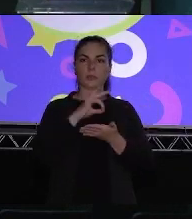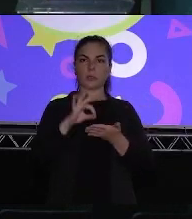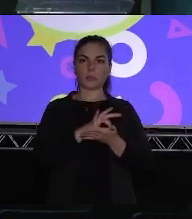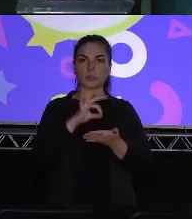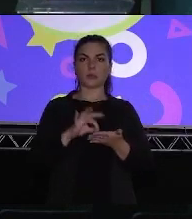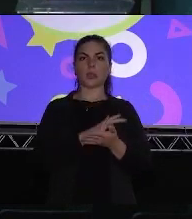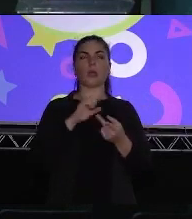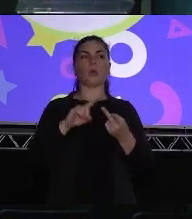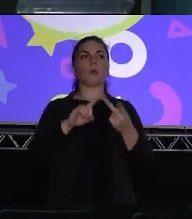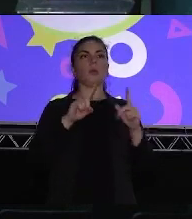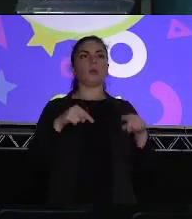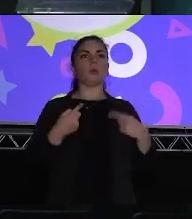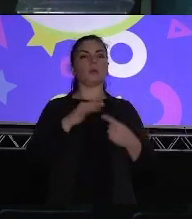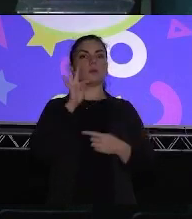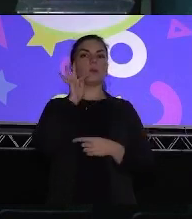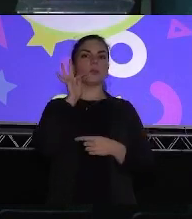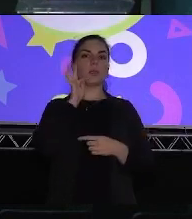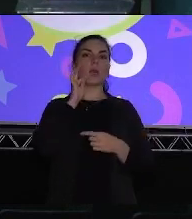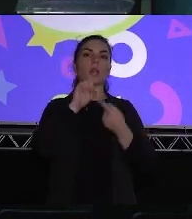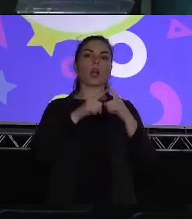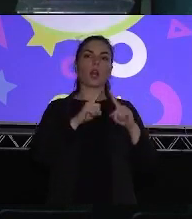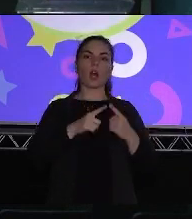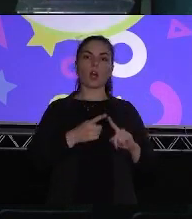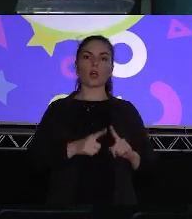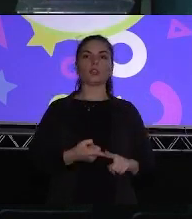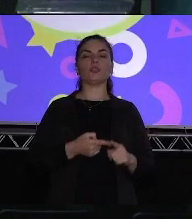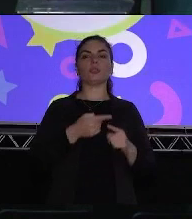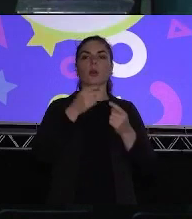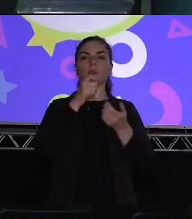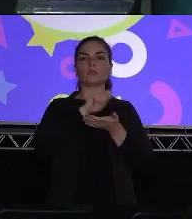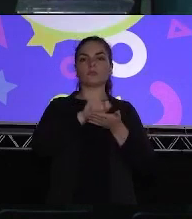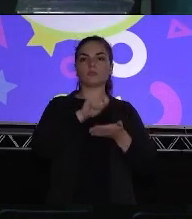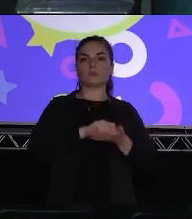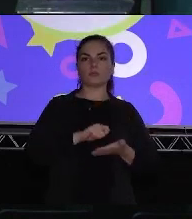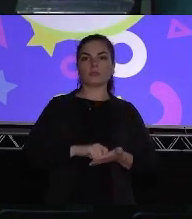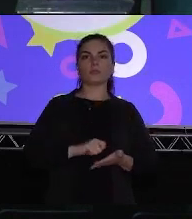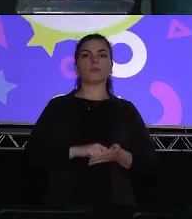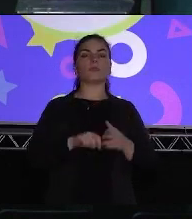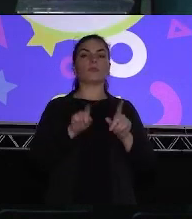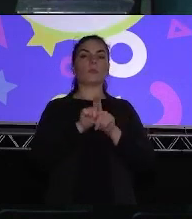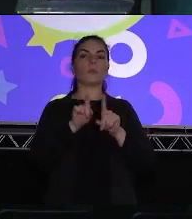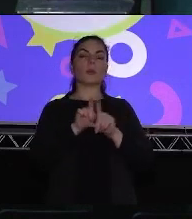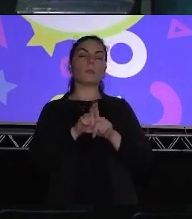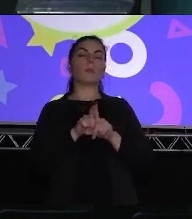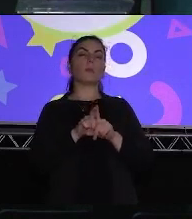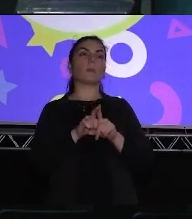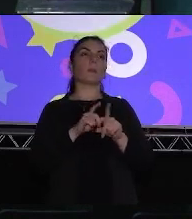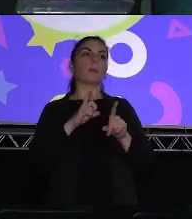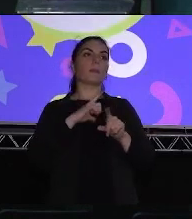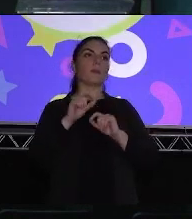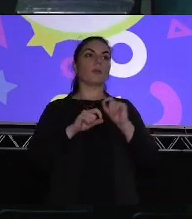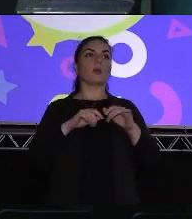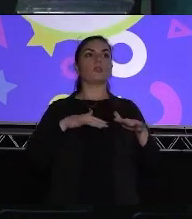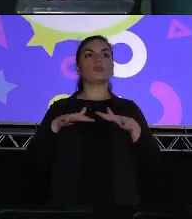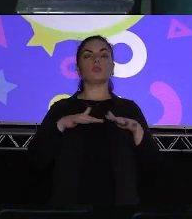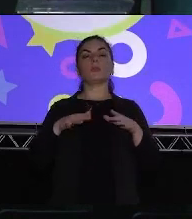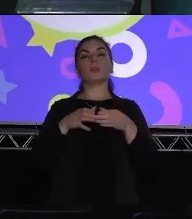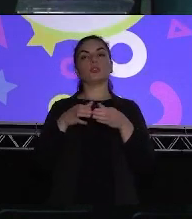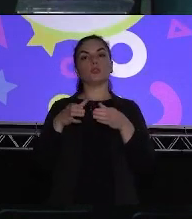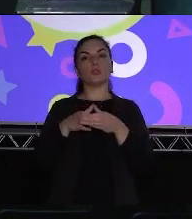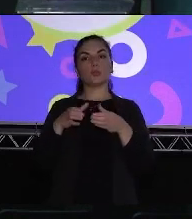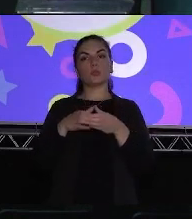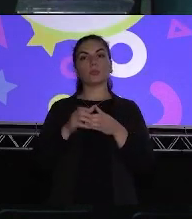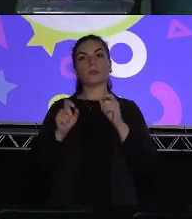um desafio técnico que envolve lógica e o JavaScript ali básico. A gente tem as dinâmicas de grupo que